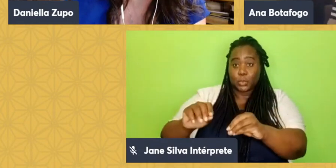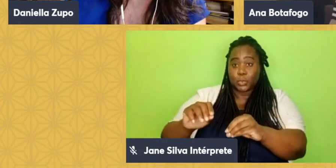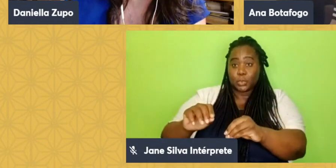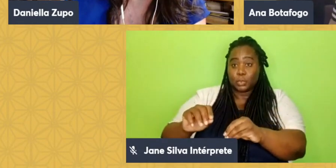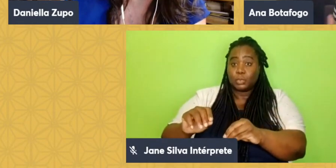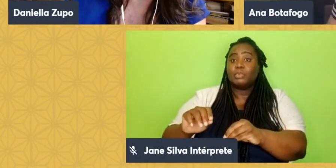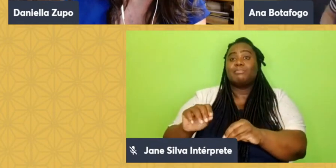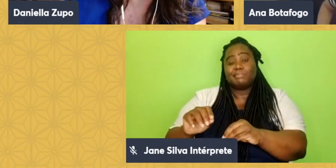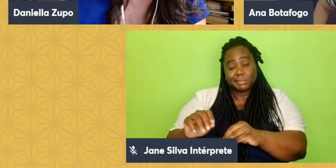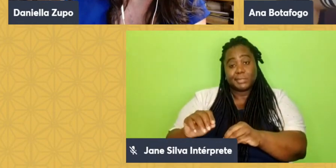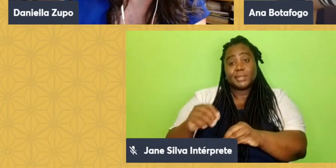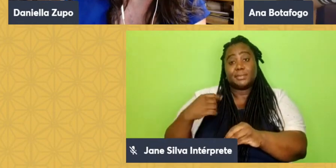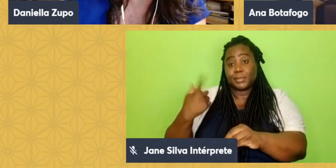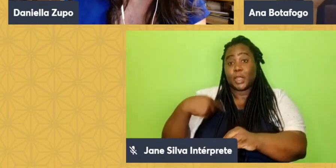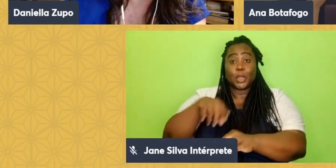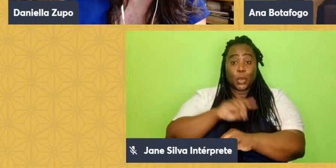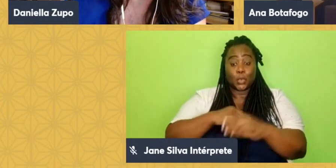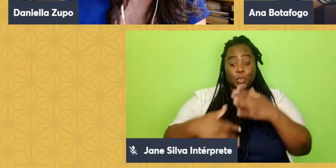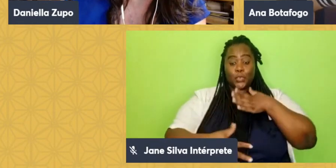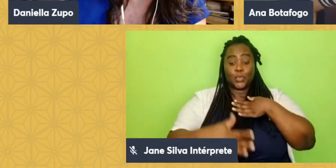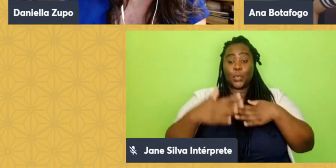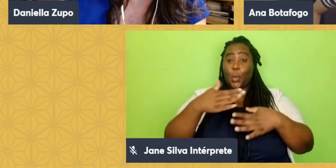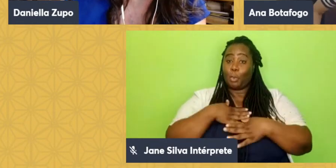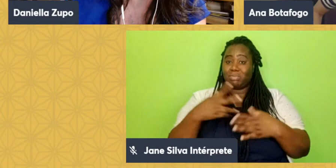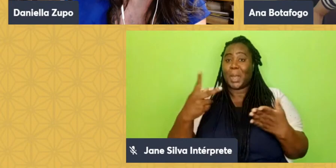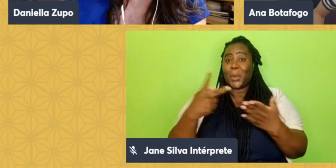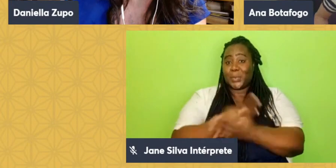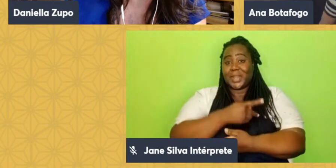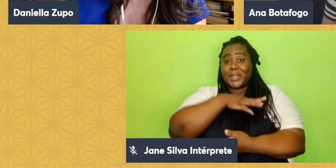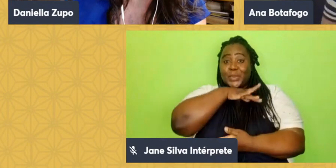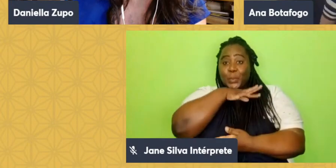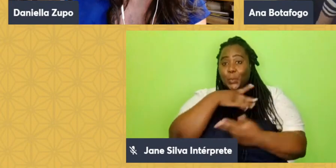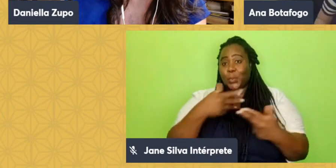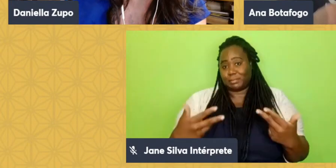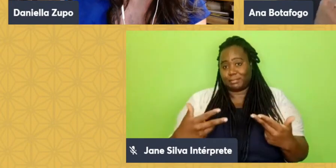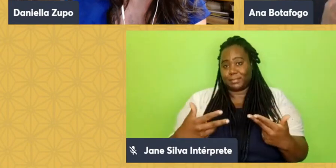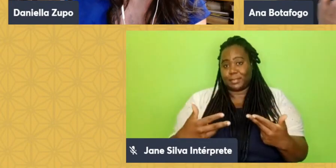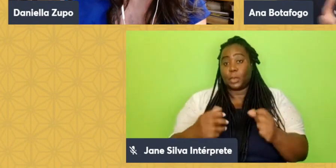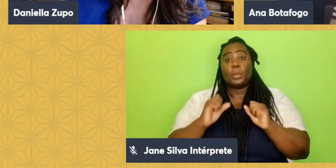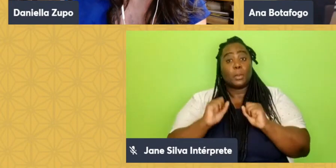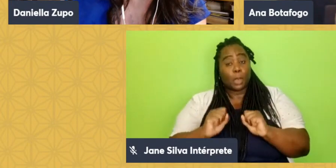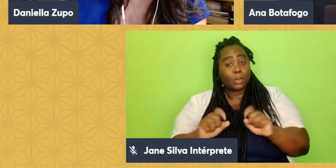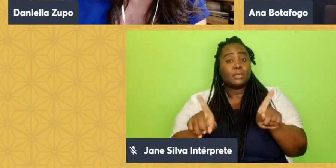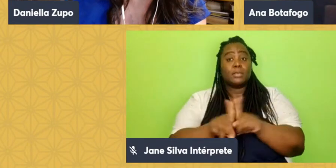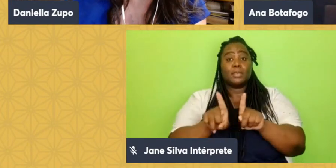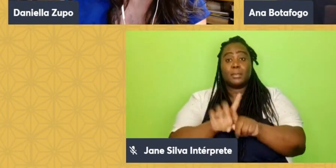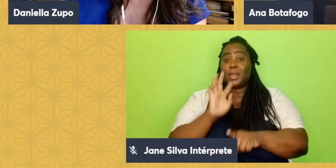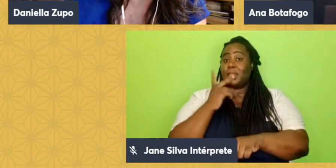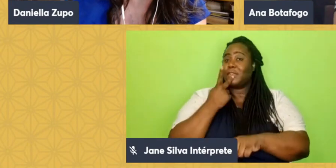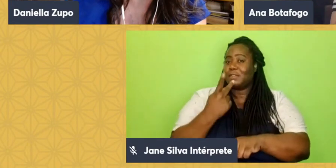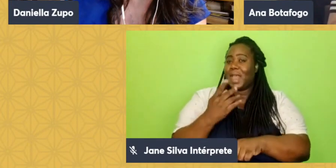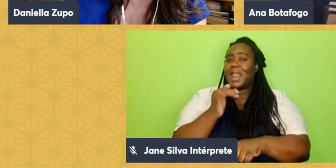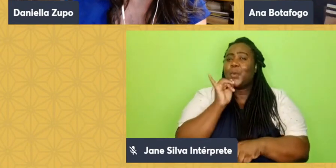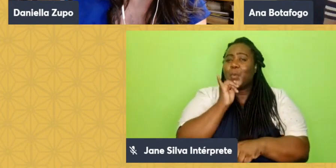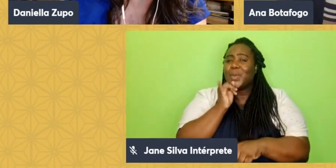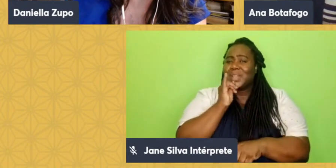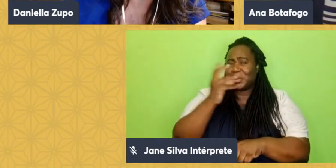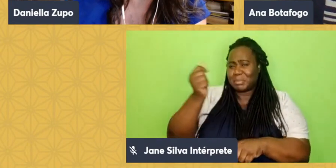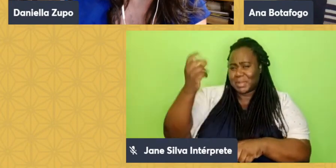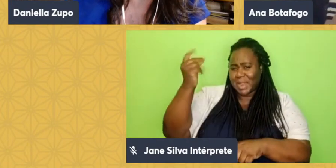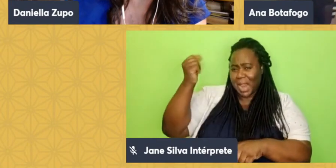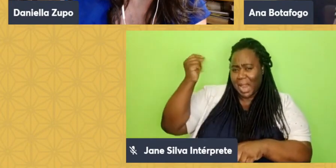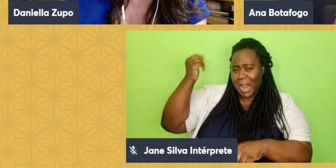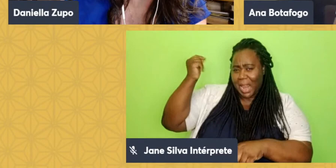sequelas e consequências nesse corpo acontecem Então posso até citar um exemplo lá atrás no